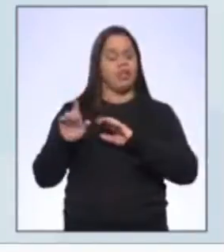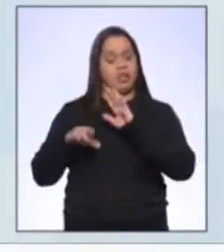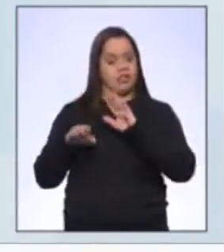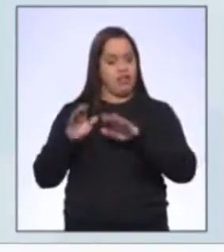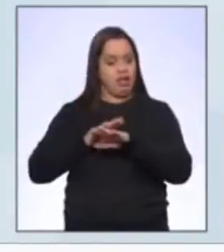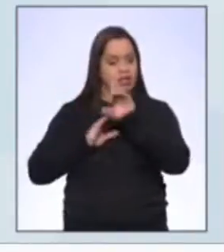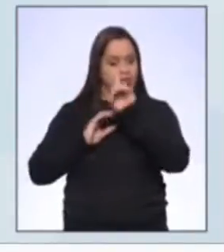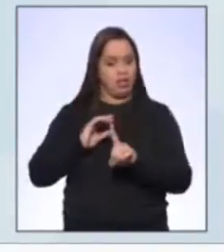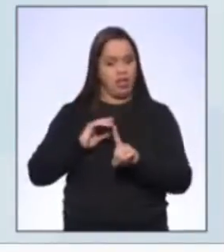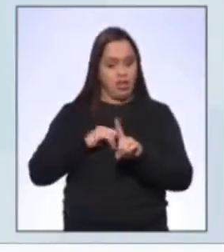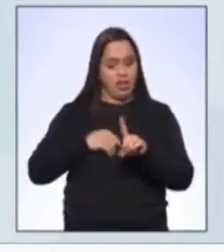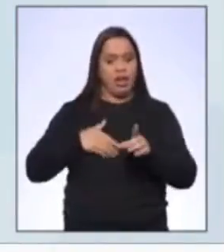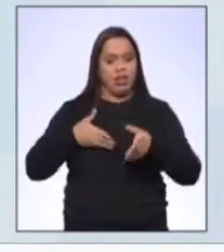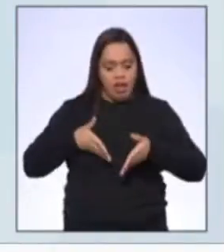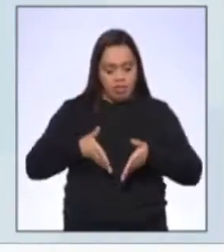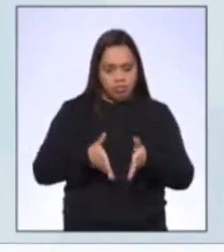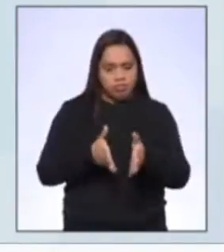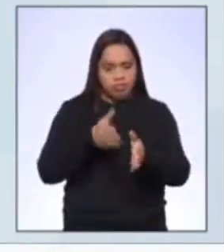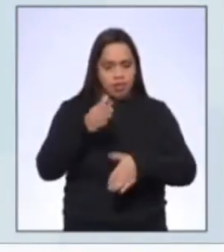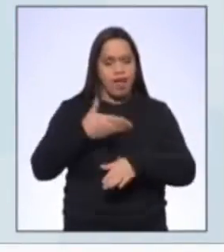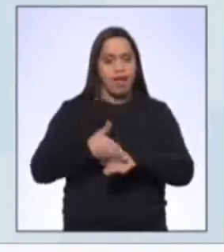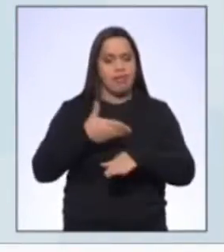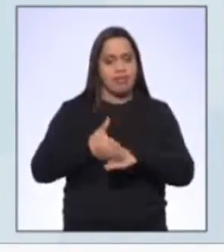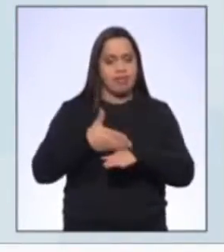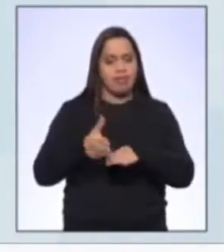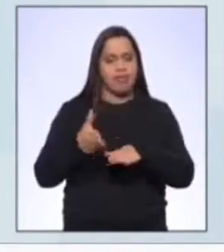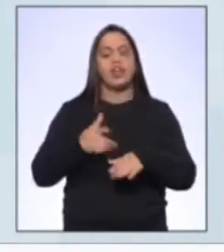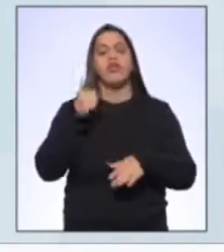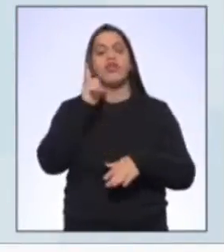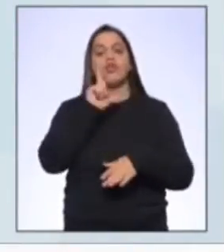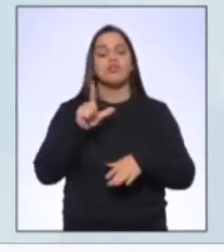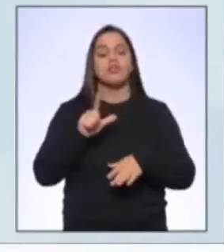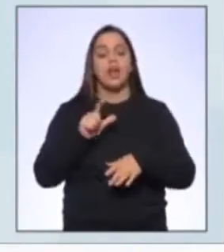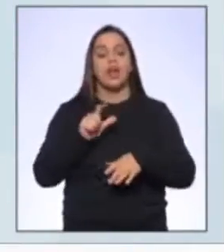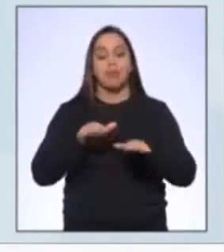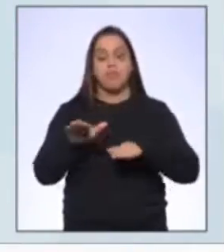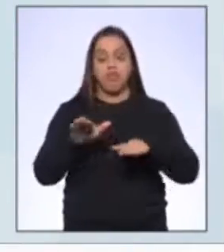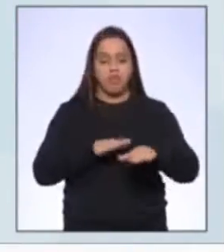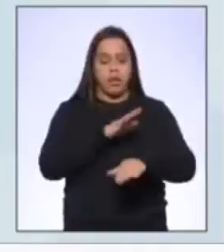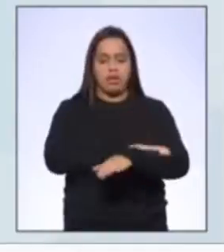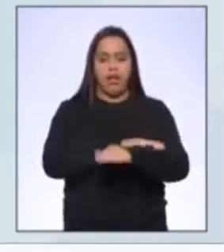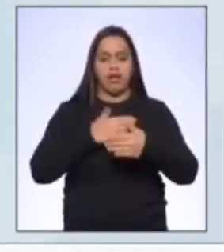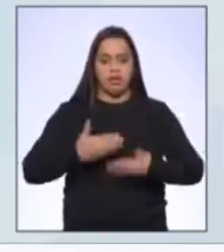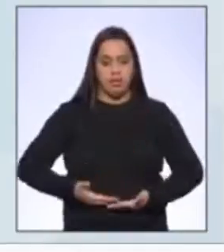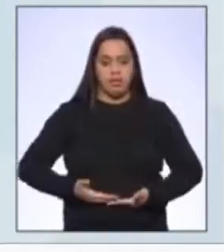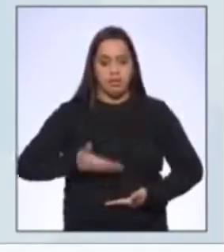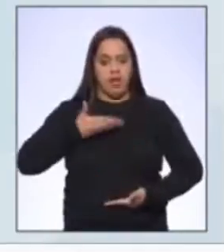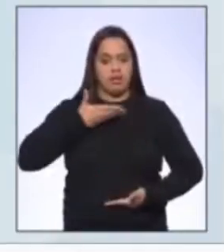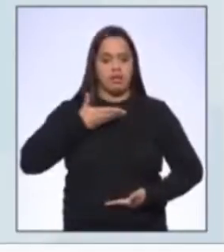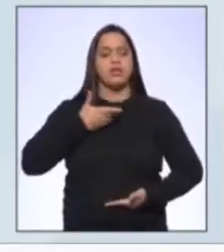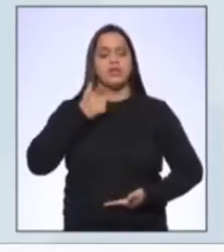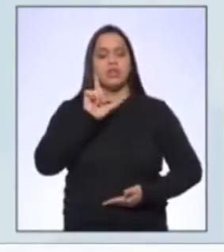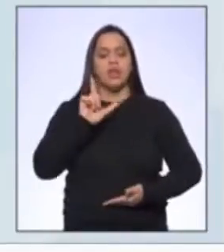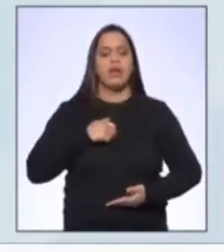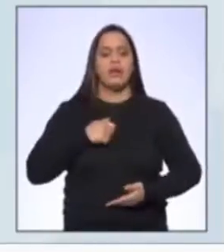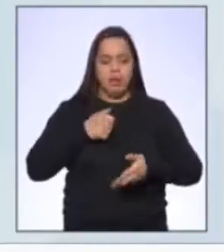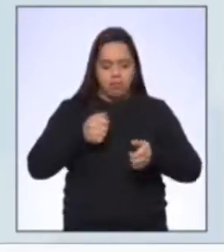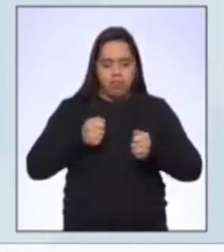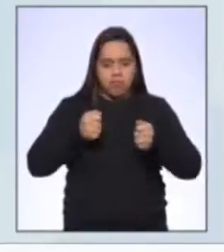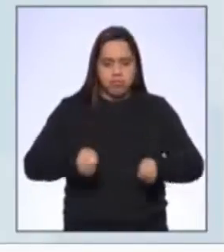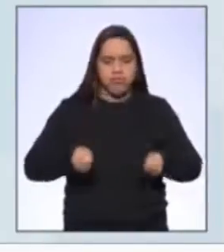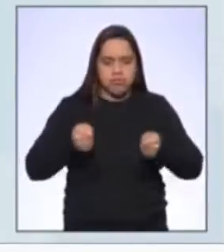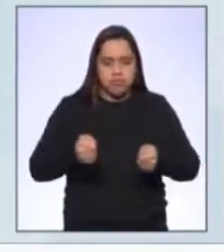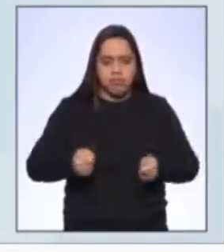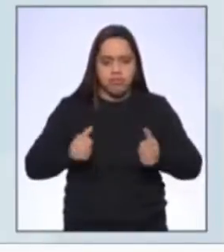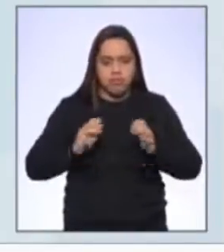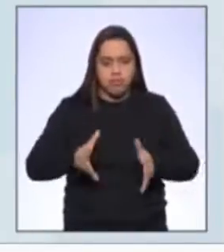está treinando ele consegue movimentar os membros superiores então ele mesmo movimento a cadeira de rodas